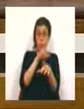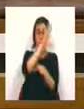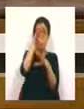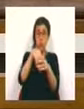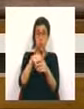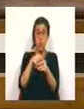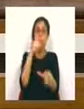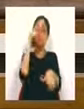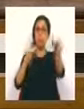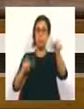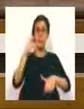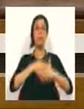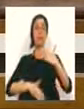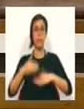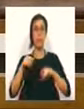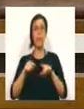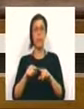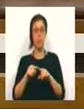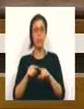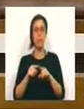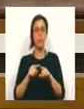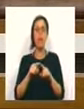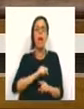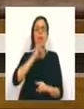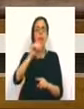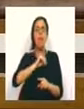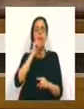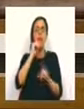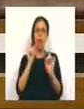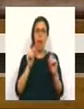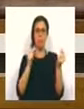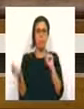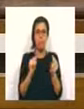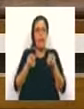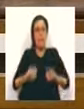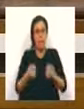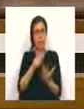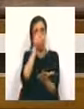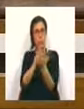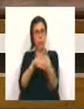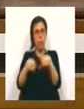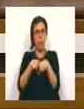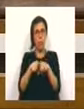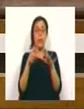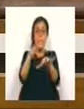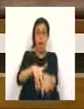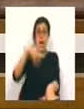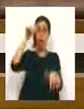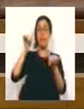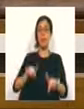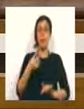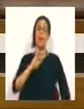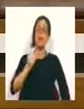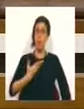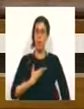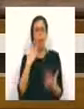inclusão das pessoas com deficiência estão permanentemente no debate e na agenda política deste Parlamento, e o